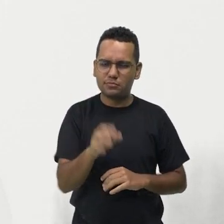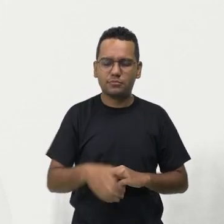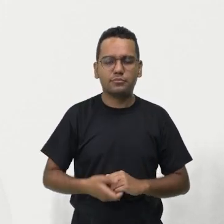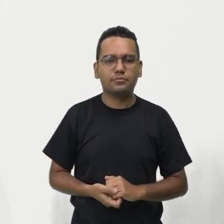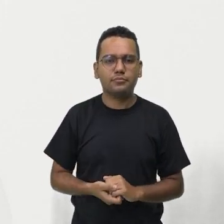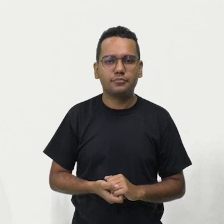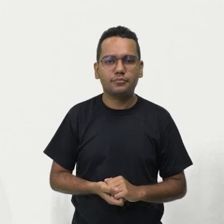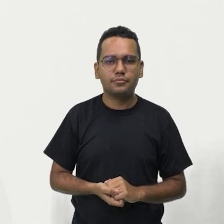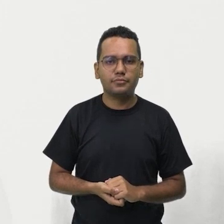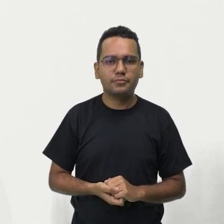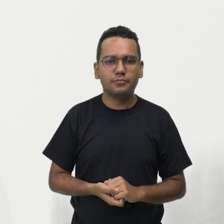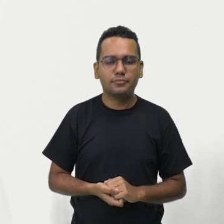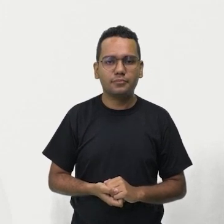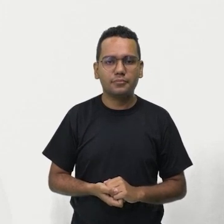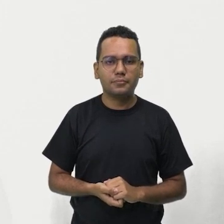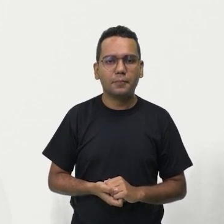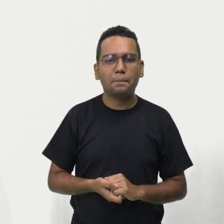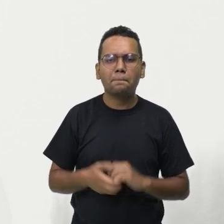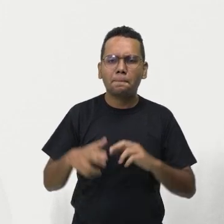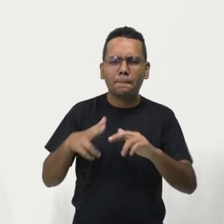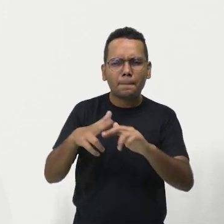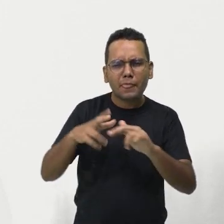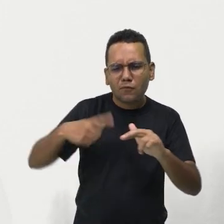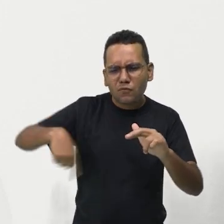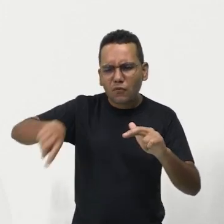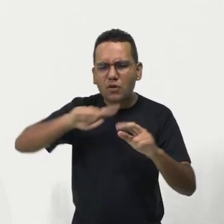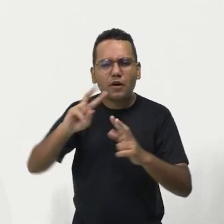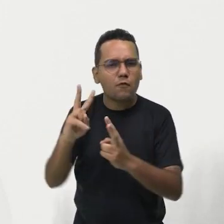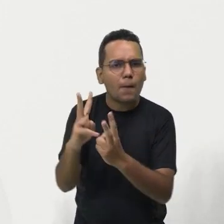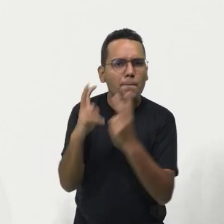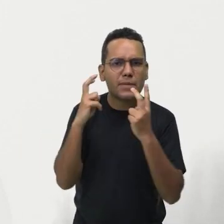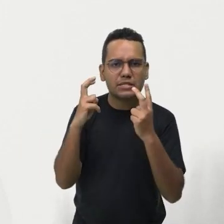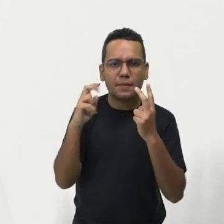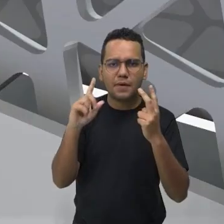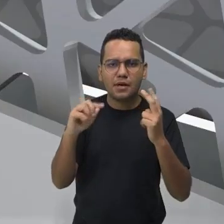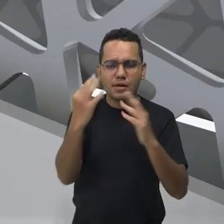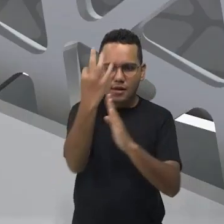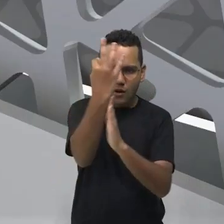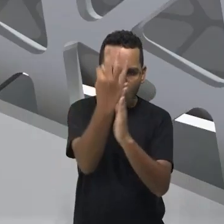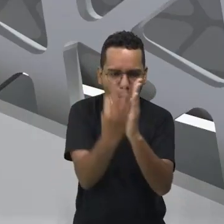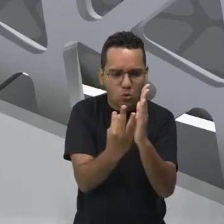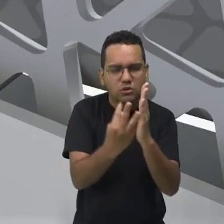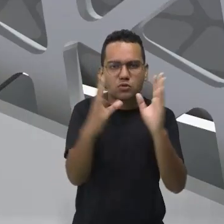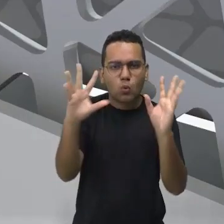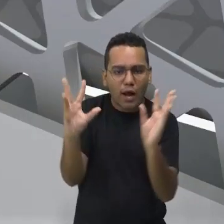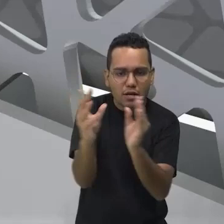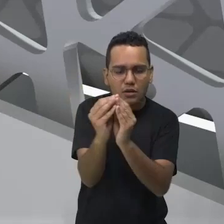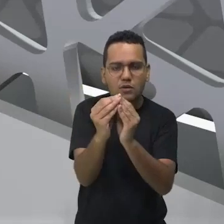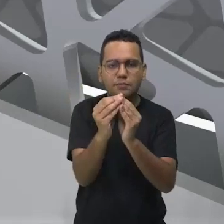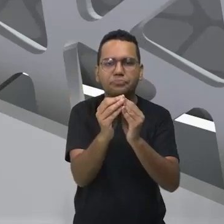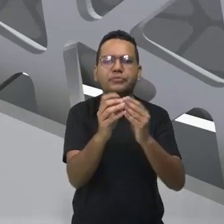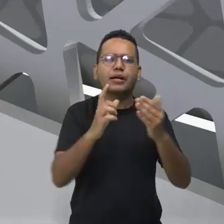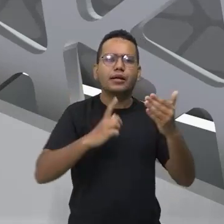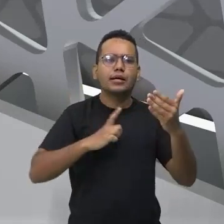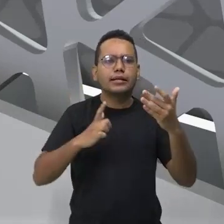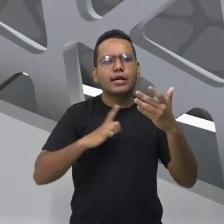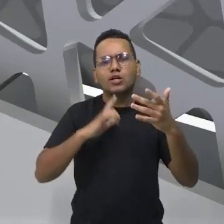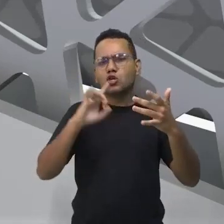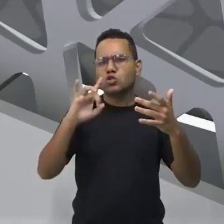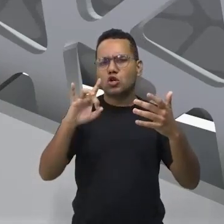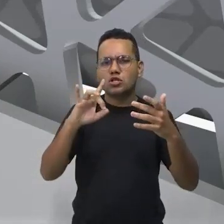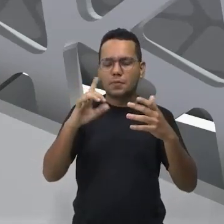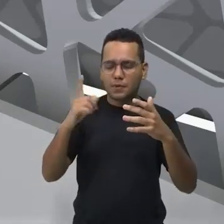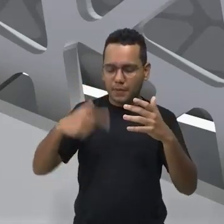certo? Então, observem que as informações que são selecionadas para o resumo são aquelas informações